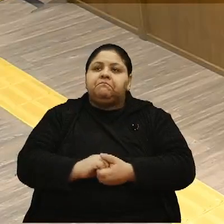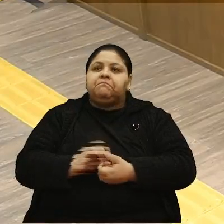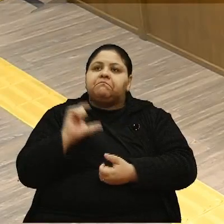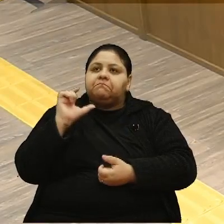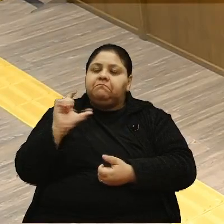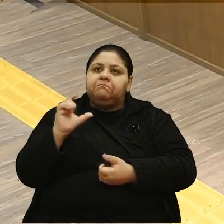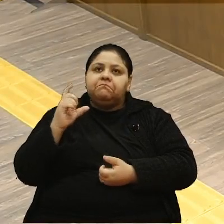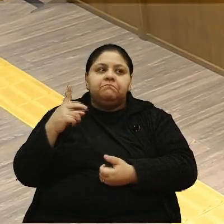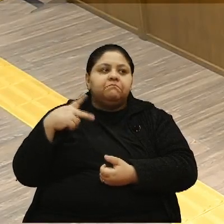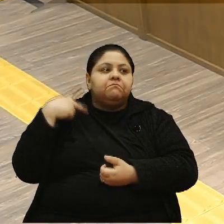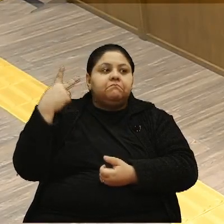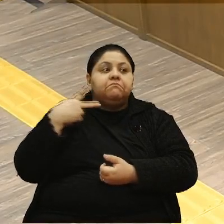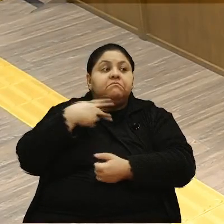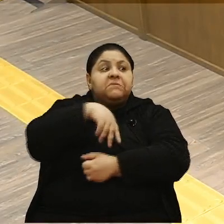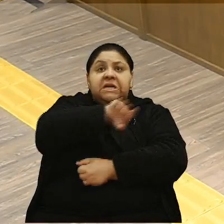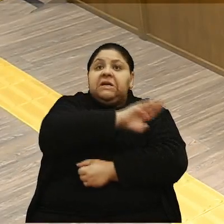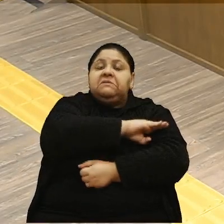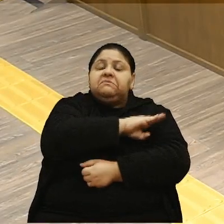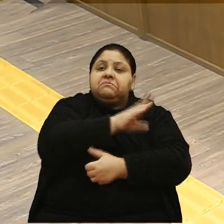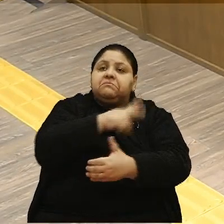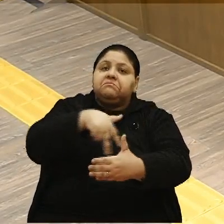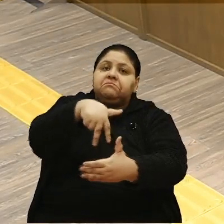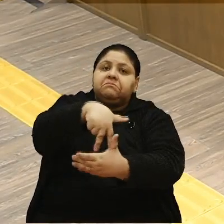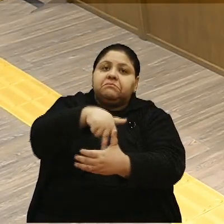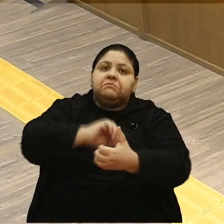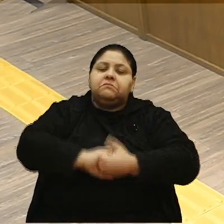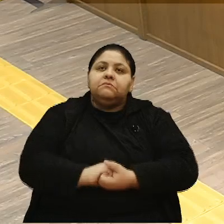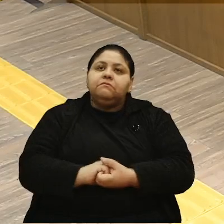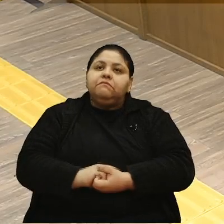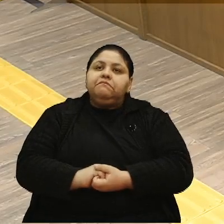vereador capitão Ramon Teles, da tribuna.